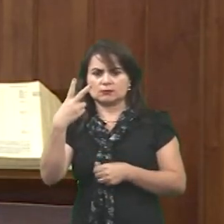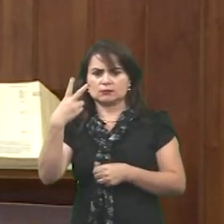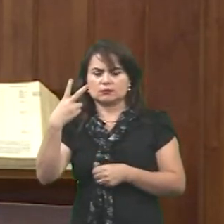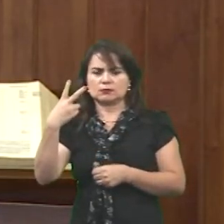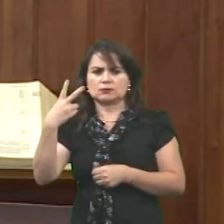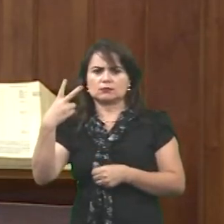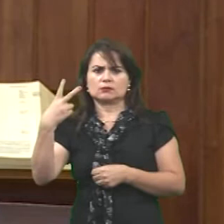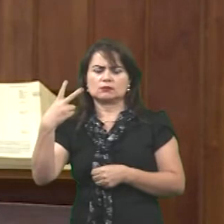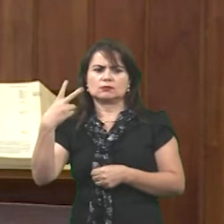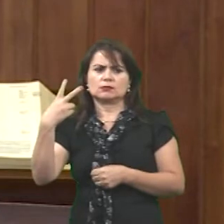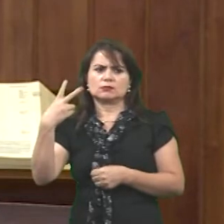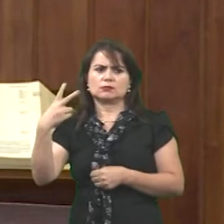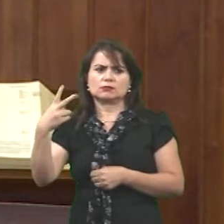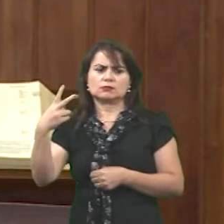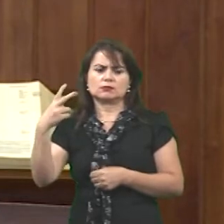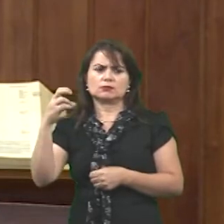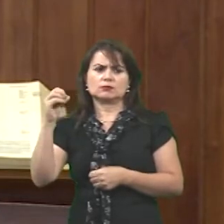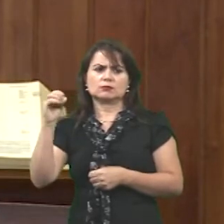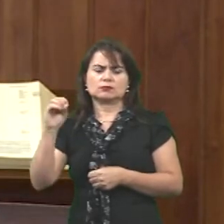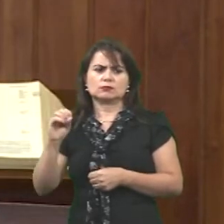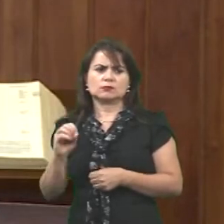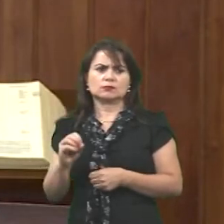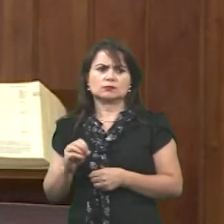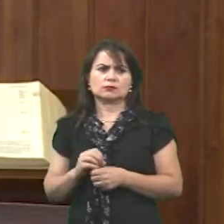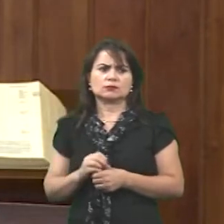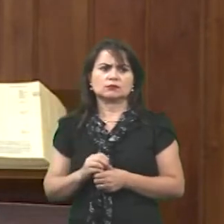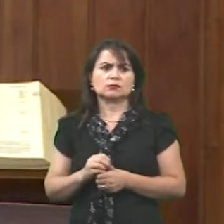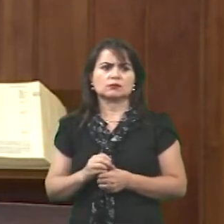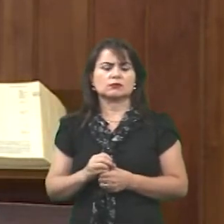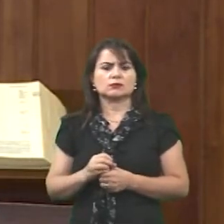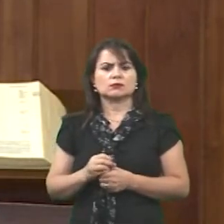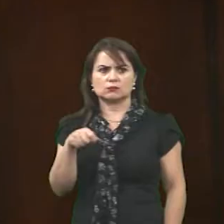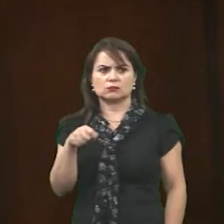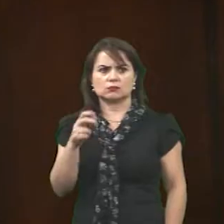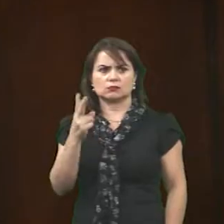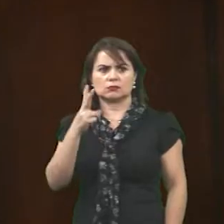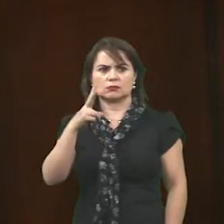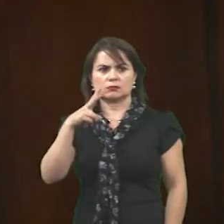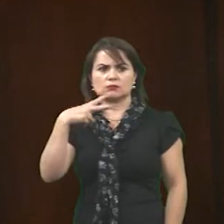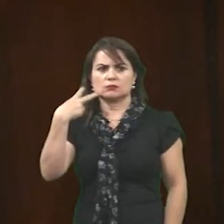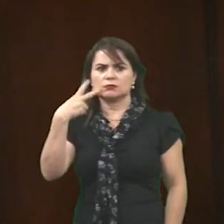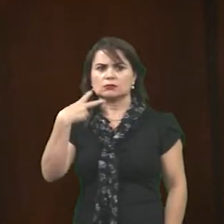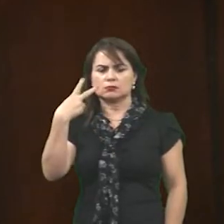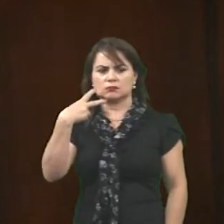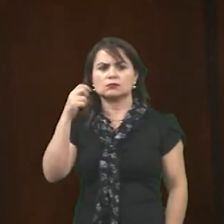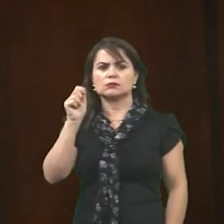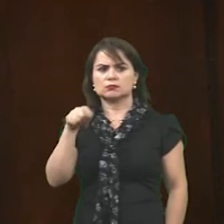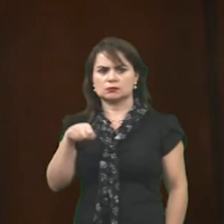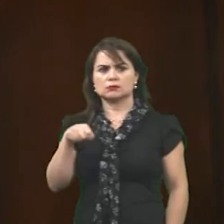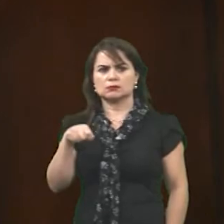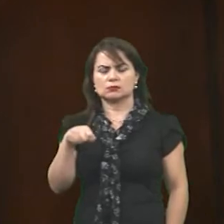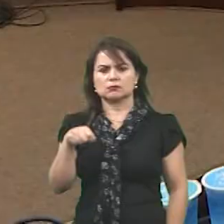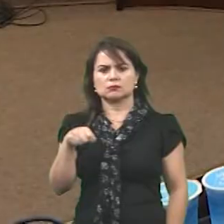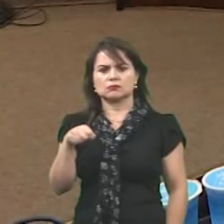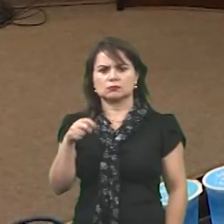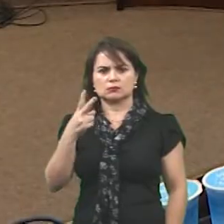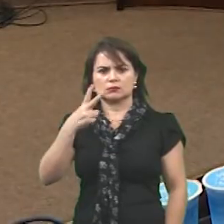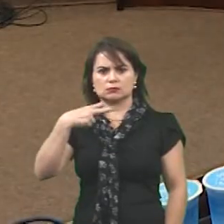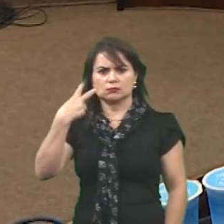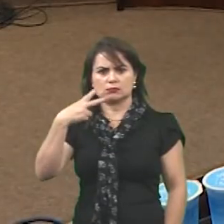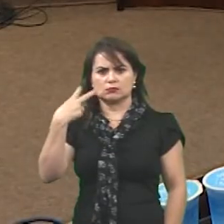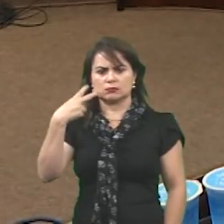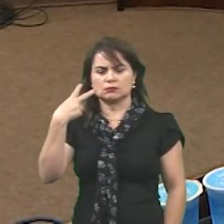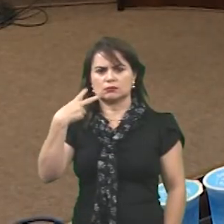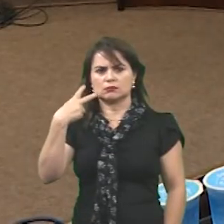mais vereadores nesta casa que aliás até nem comporta Imagino que não comporta mais o projeto diminuindo de 21 para 13